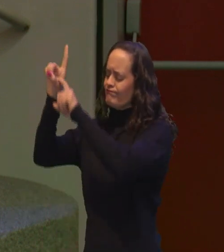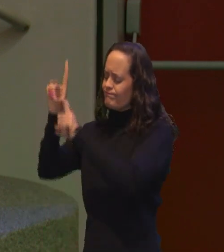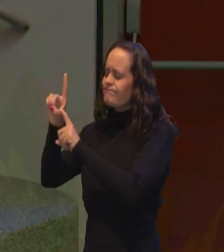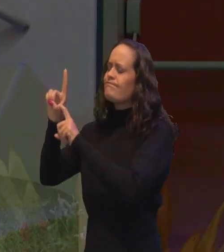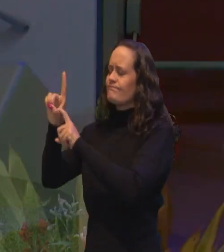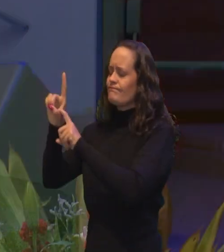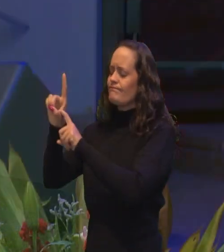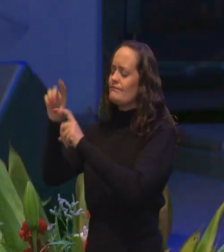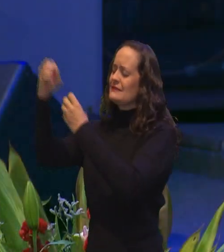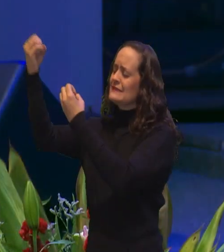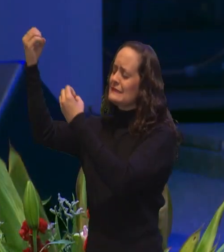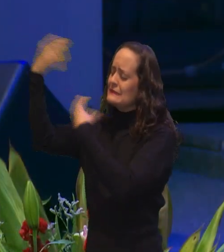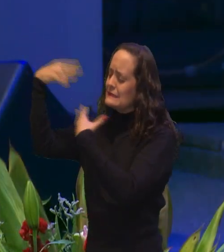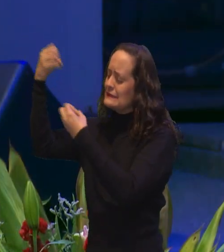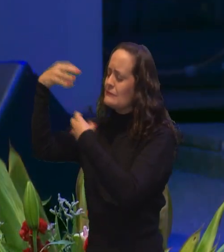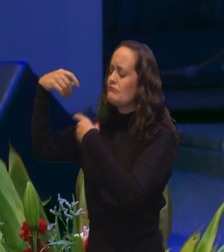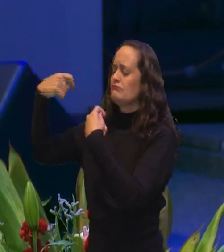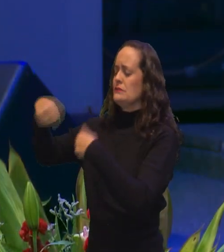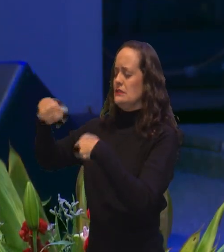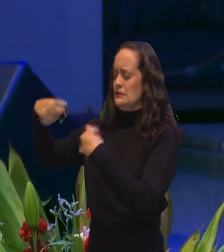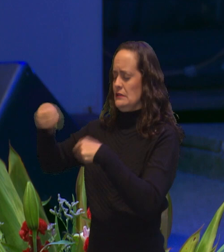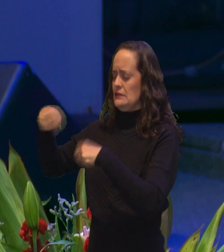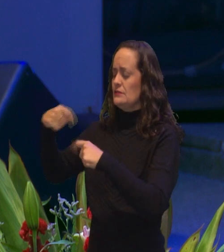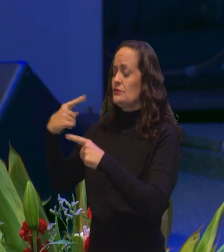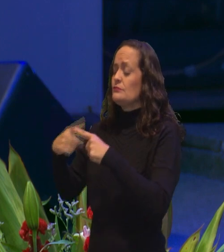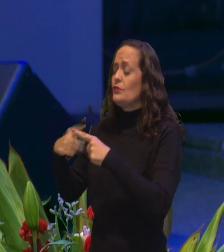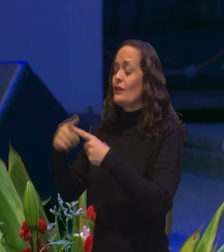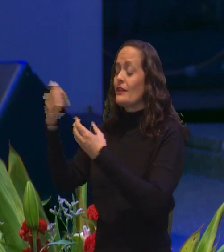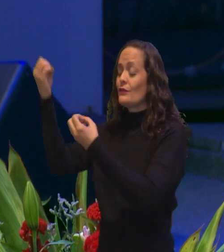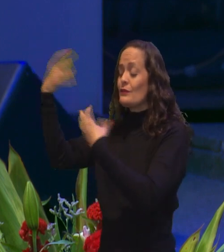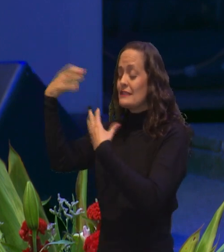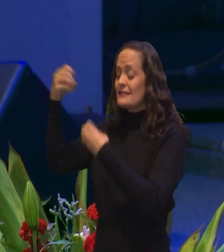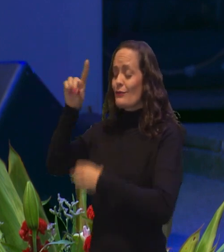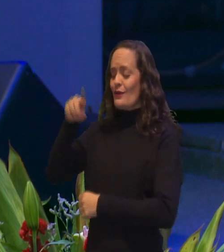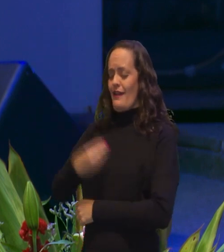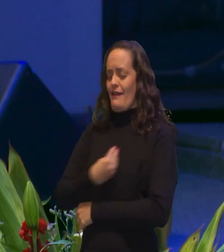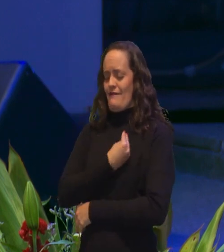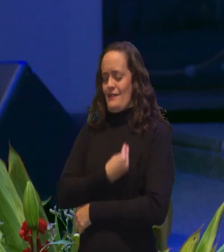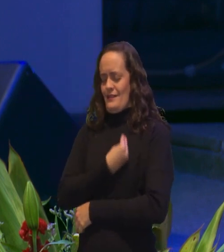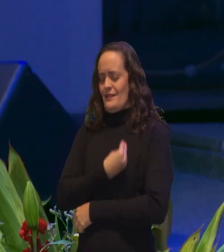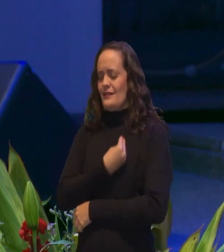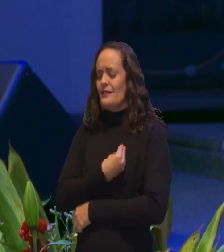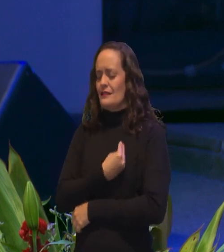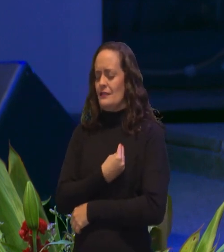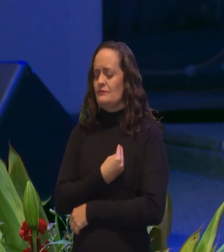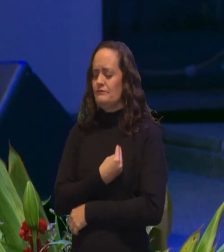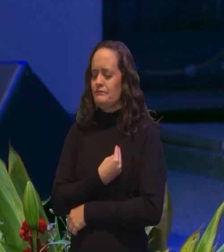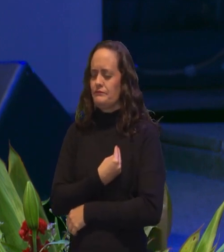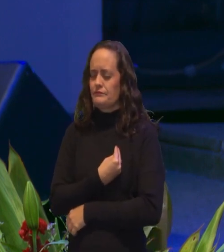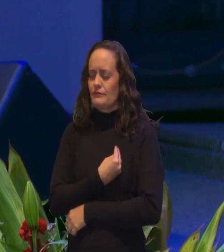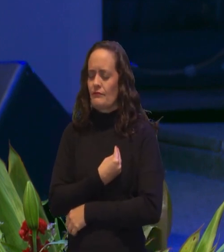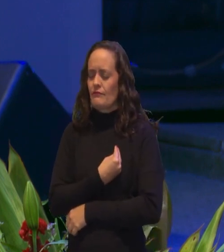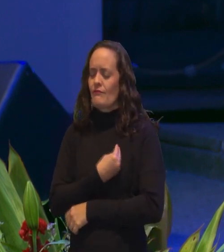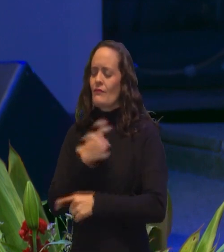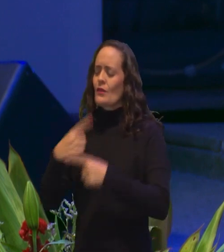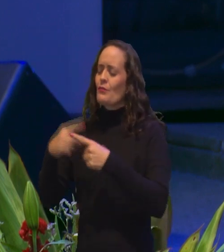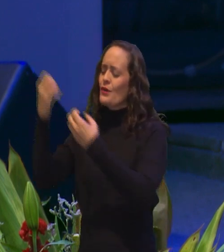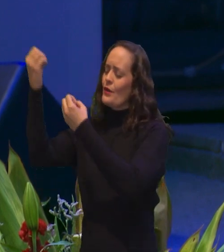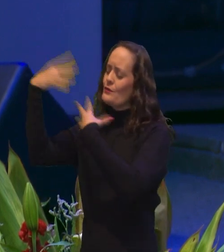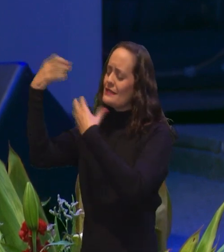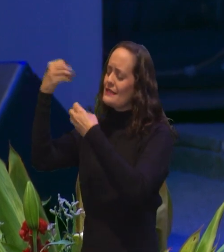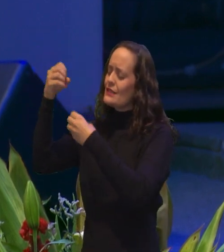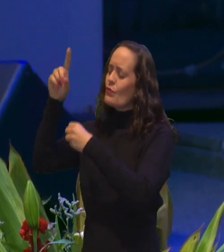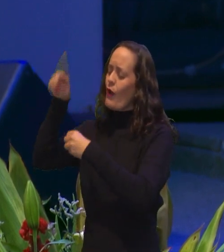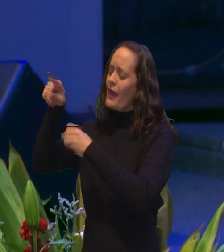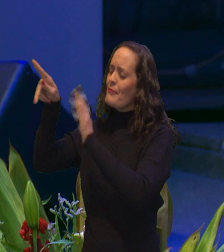Teus ensinos, porque a Tua palavra diz que são vida, porque são do céu, porque vem do